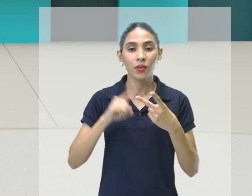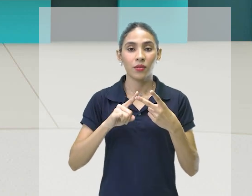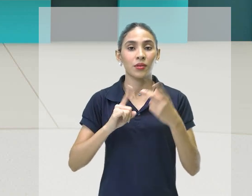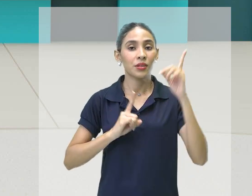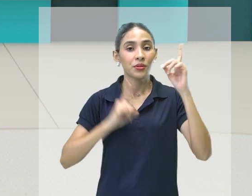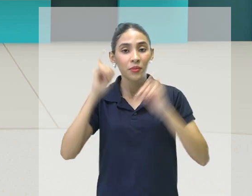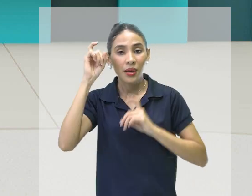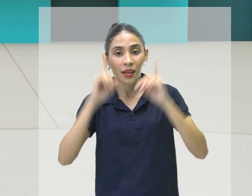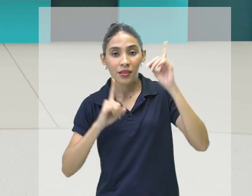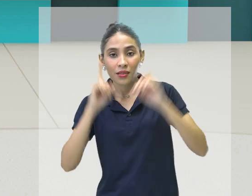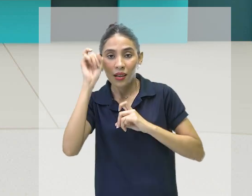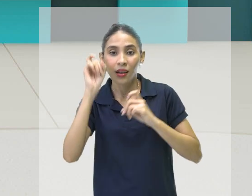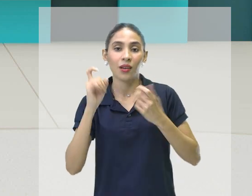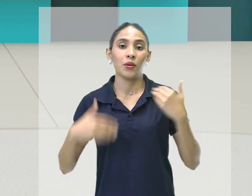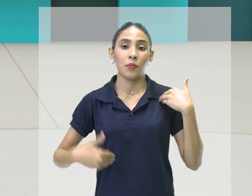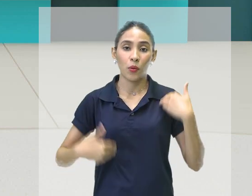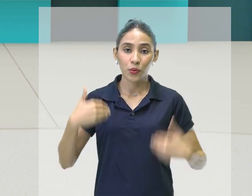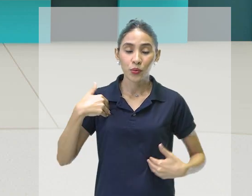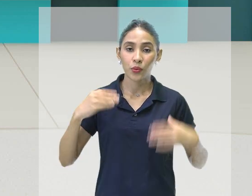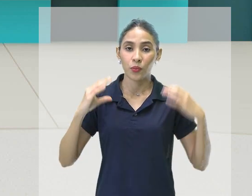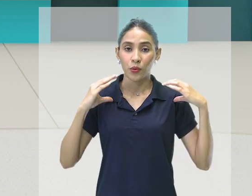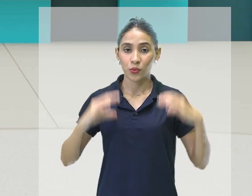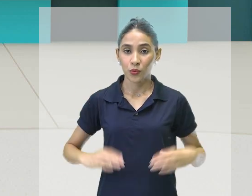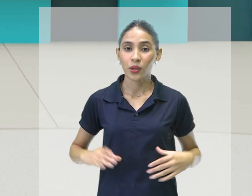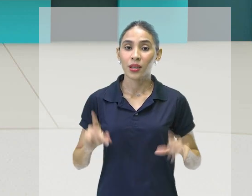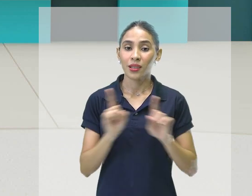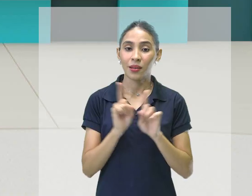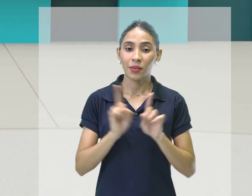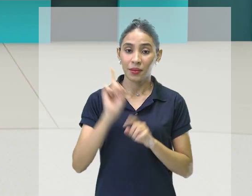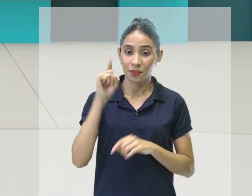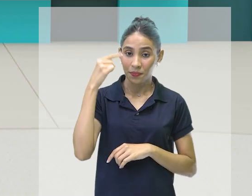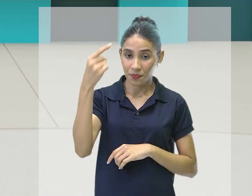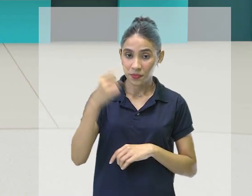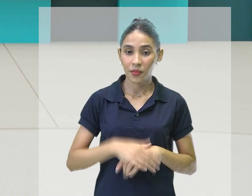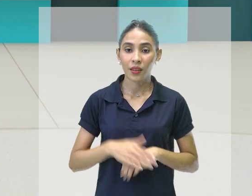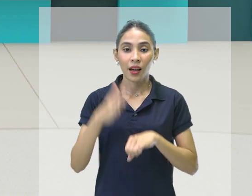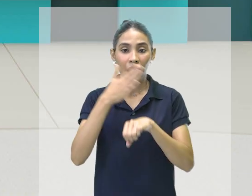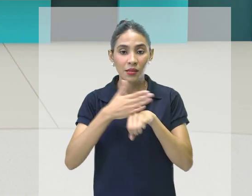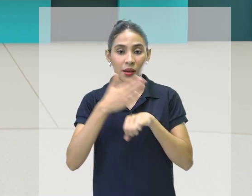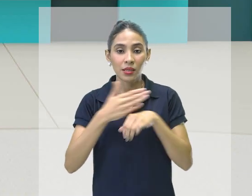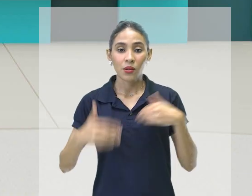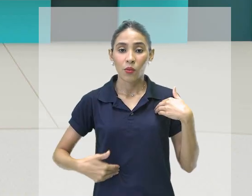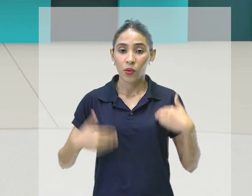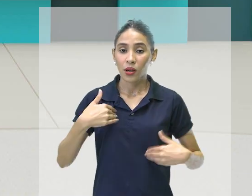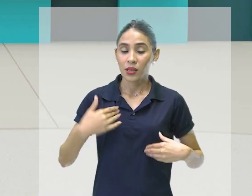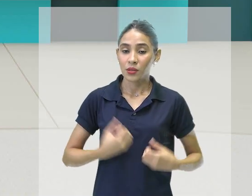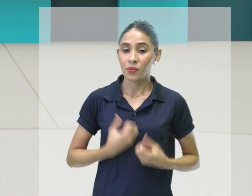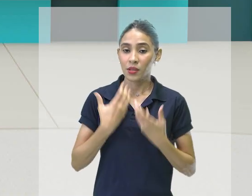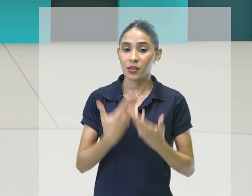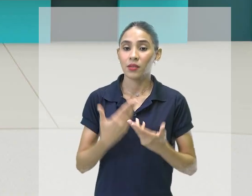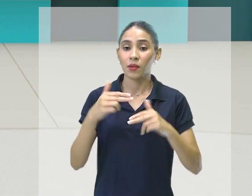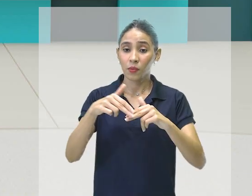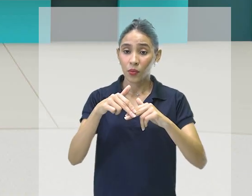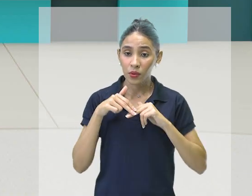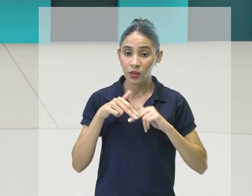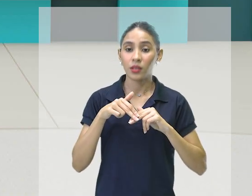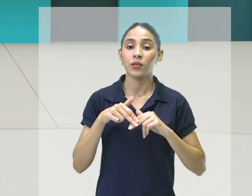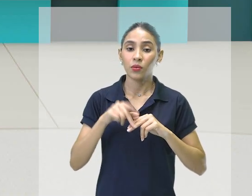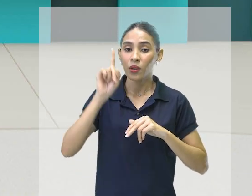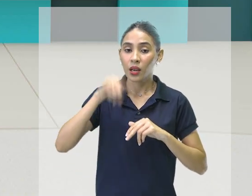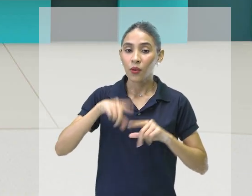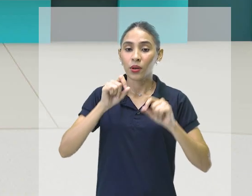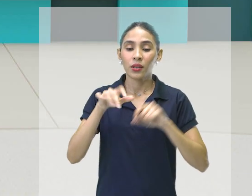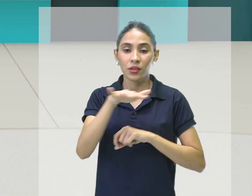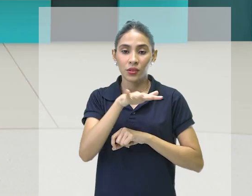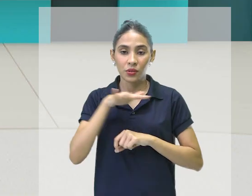movimentos, dos seus gestos, das suas posturas. Prosseguindo, as práticas corporais expressivas,